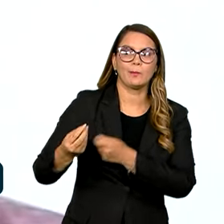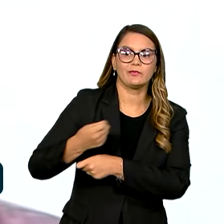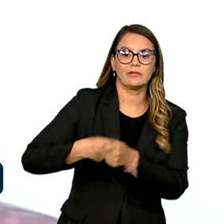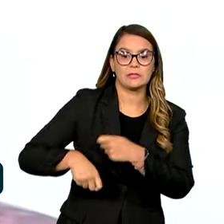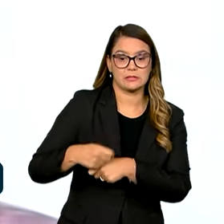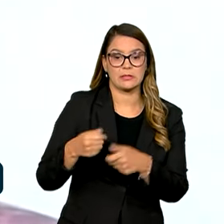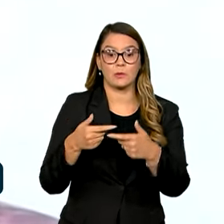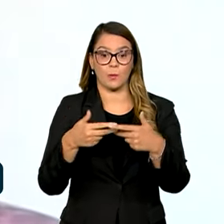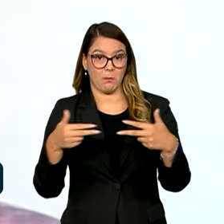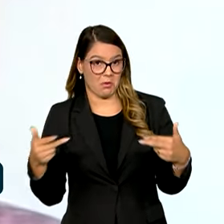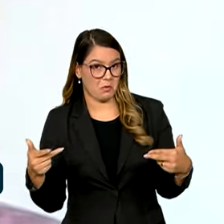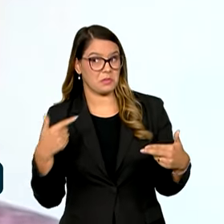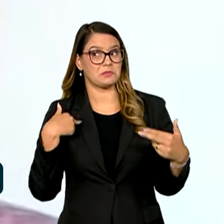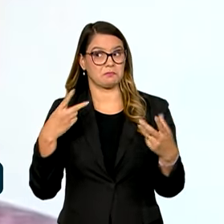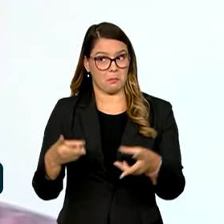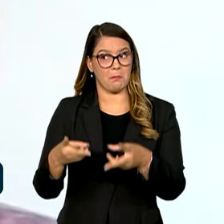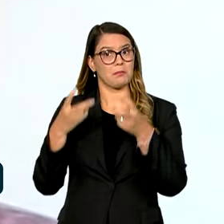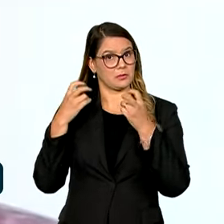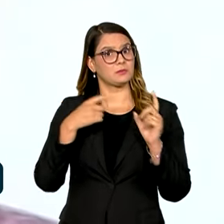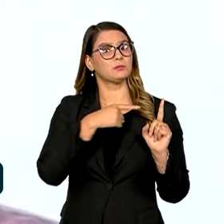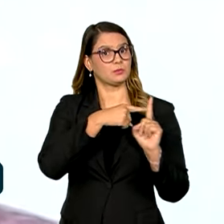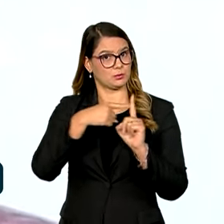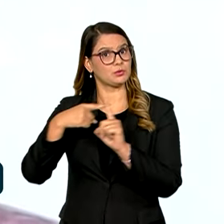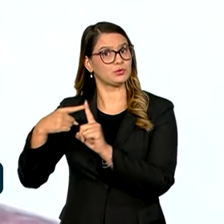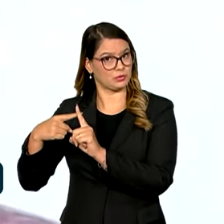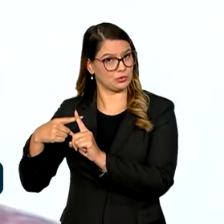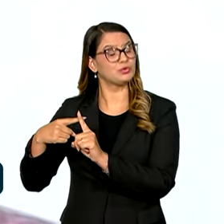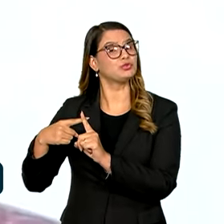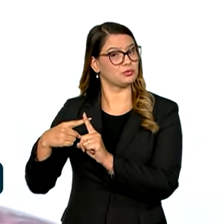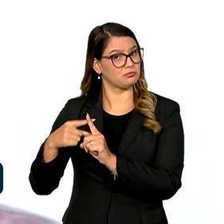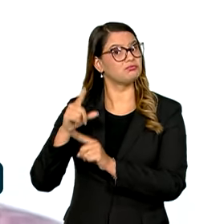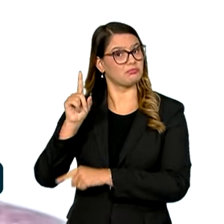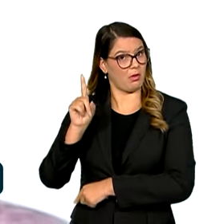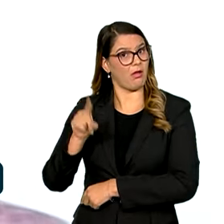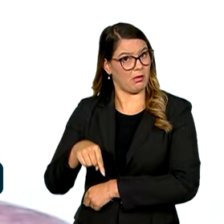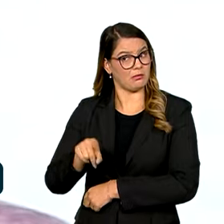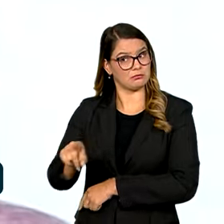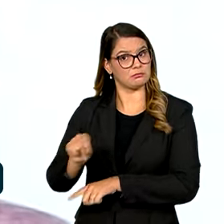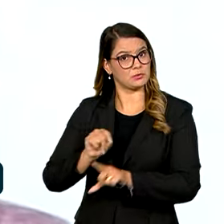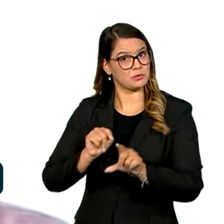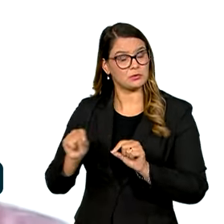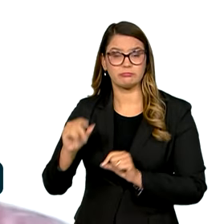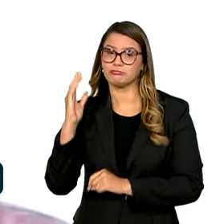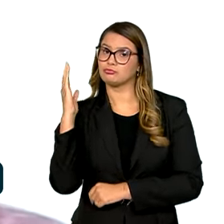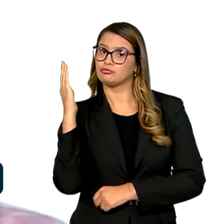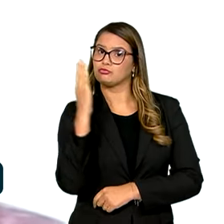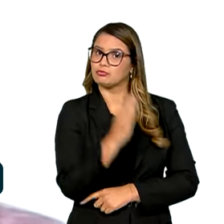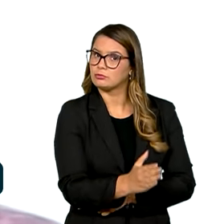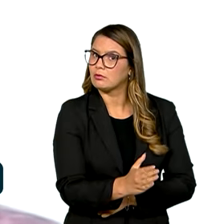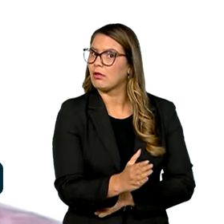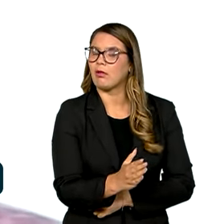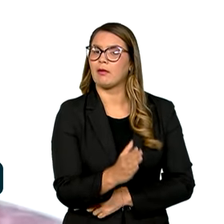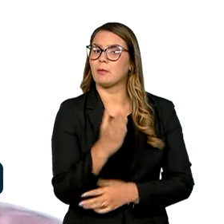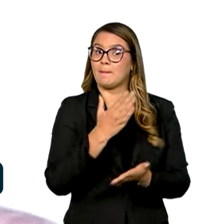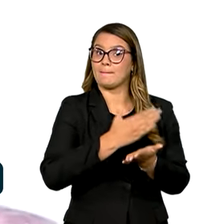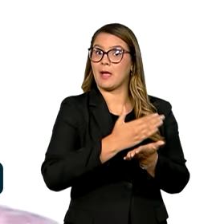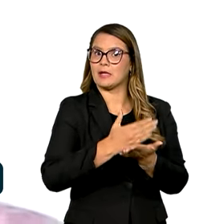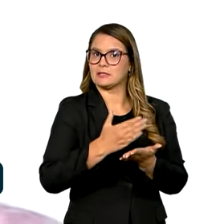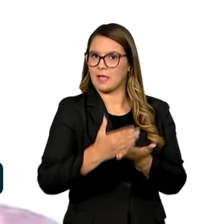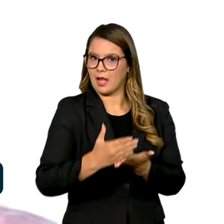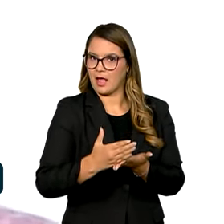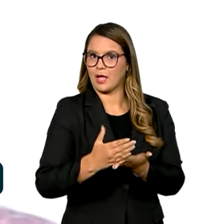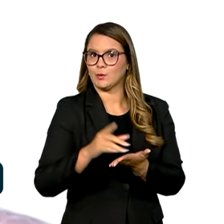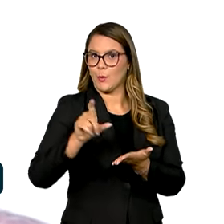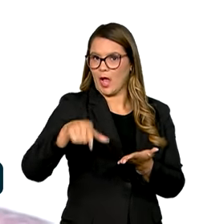algo que a gente vê de forma muito positiva como uma alternativa direta para o parcelado lojista no cartão